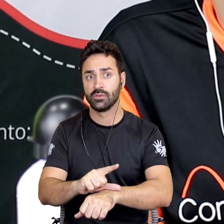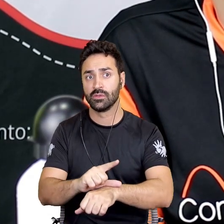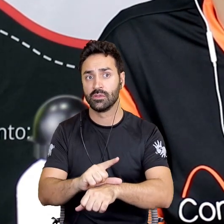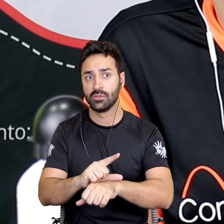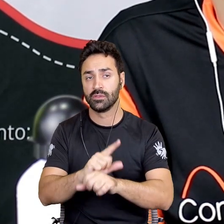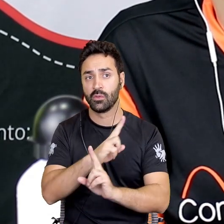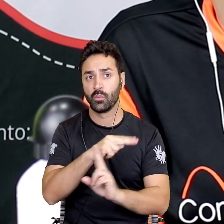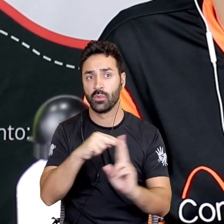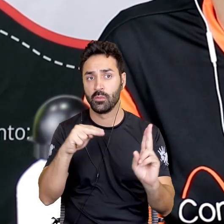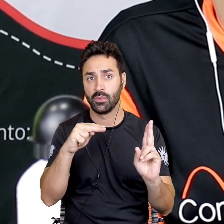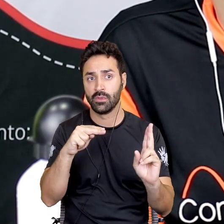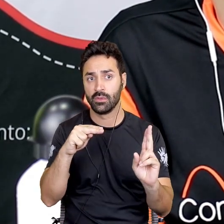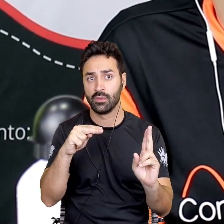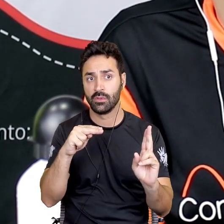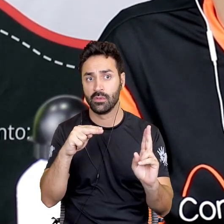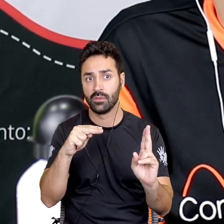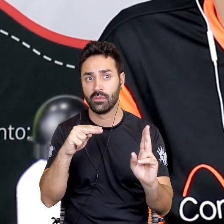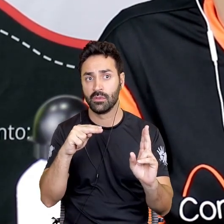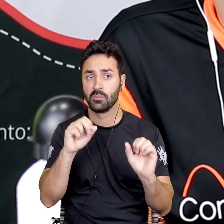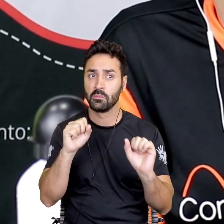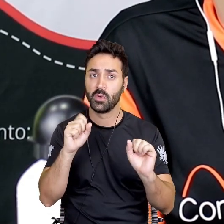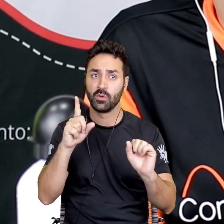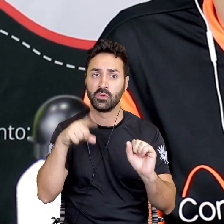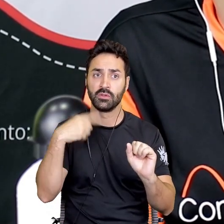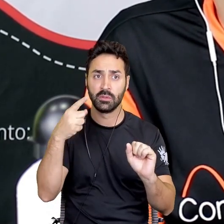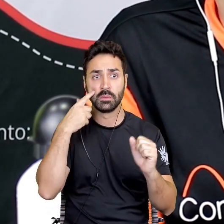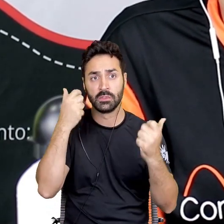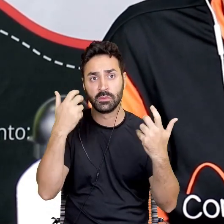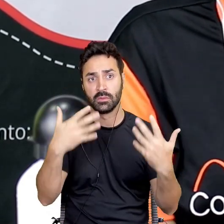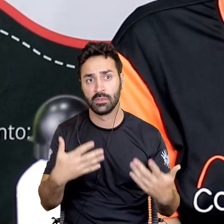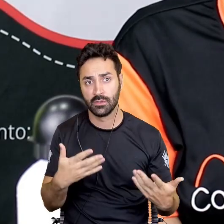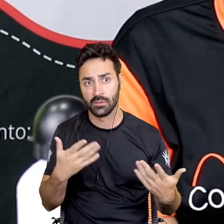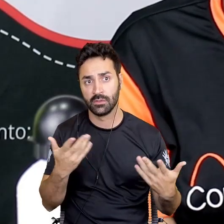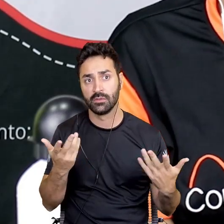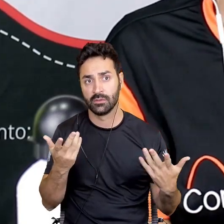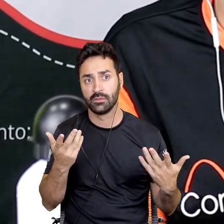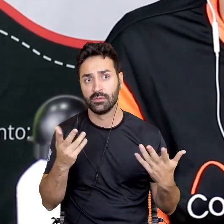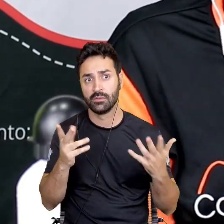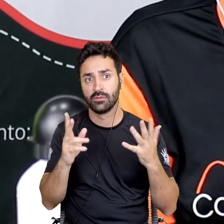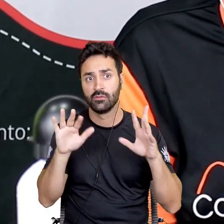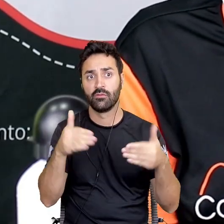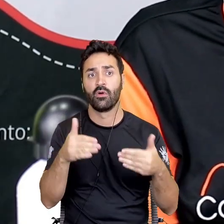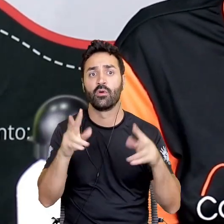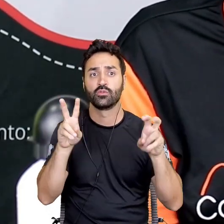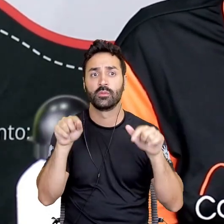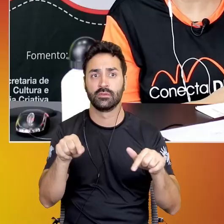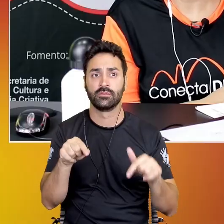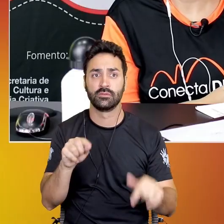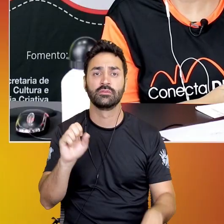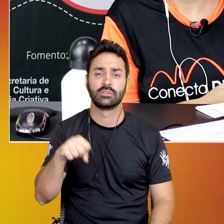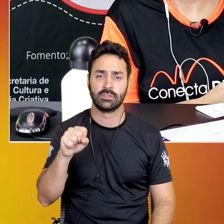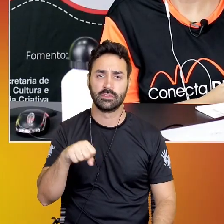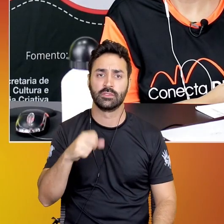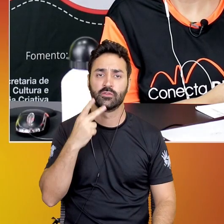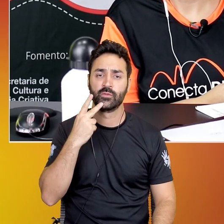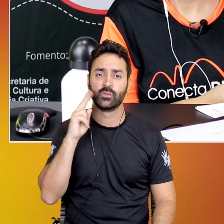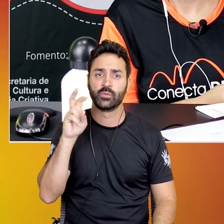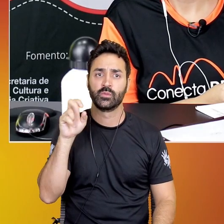UNB, você pode até falar isso depois, para dar uma ênfase sobre isso. Falo sim, pode